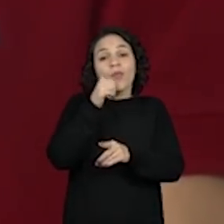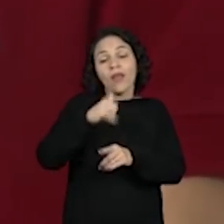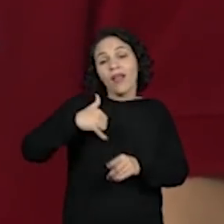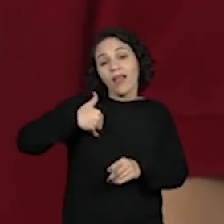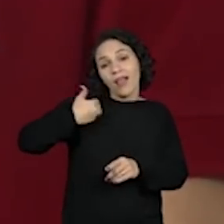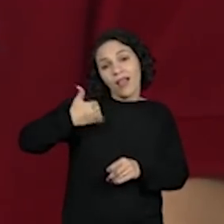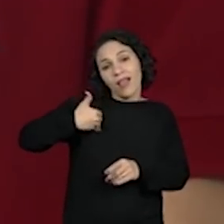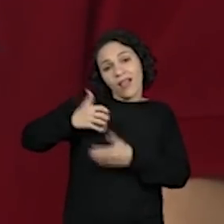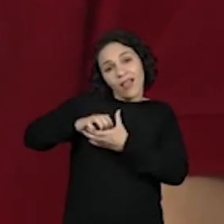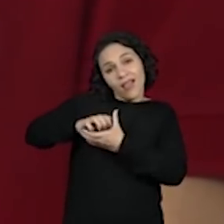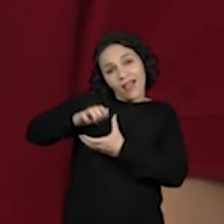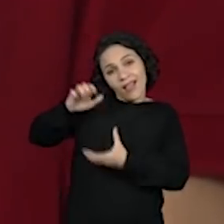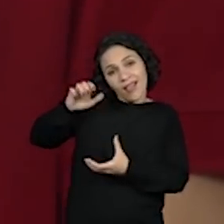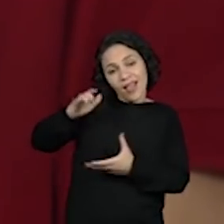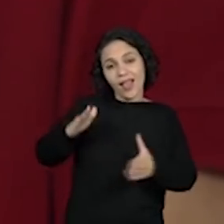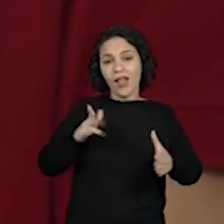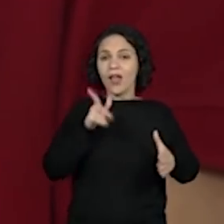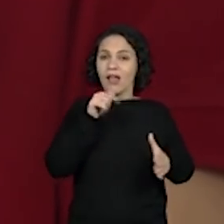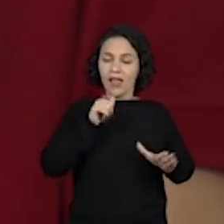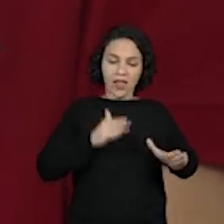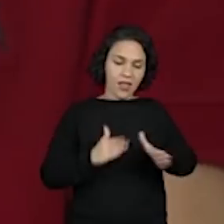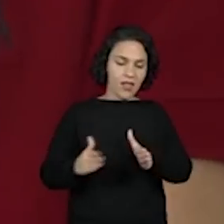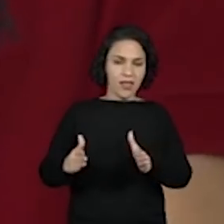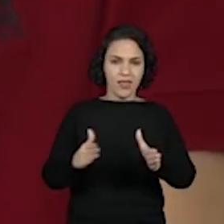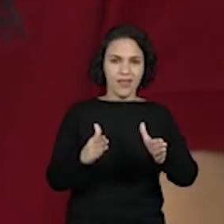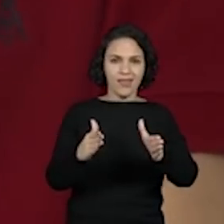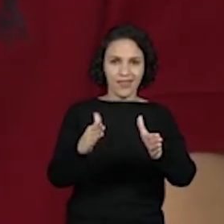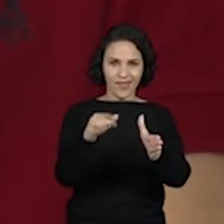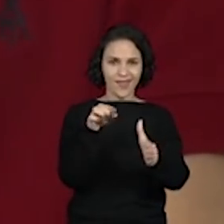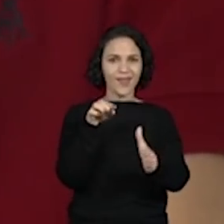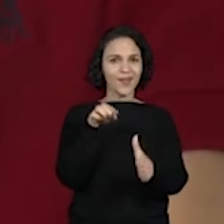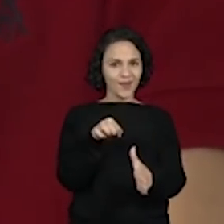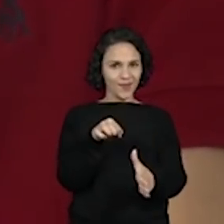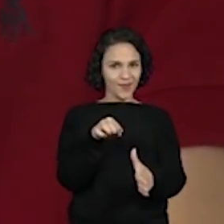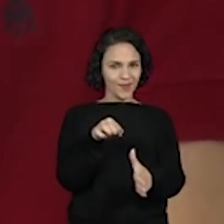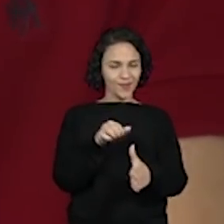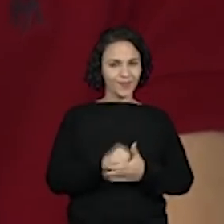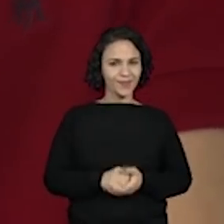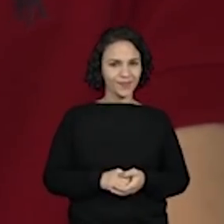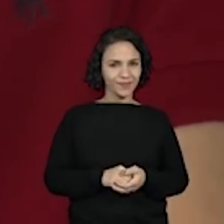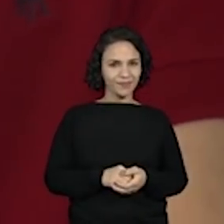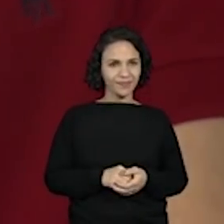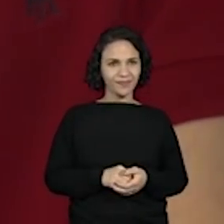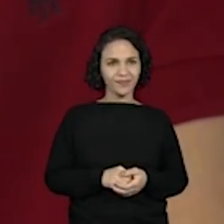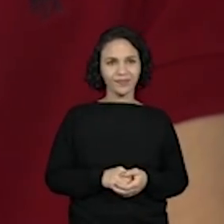Uma senhora que estava onde essa senhora? No rio.